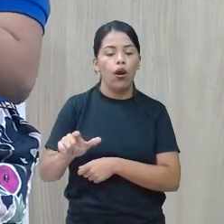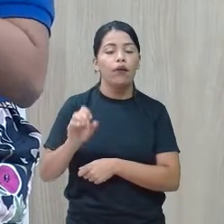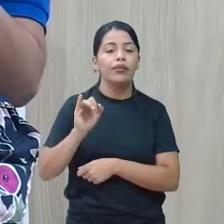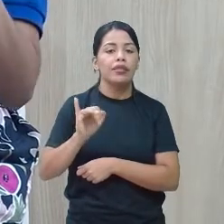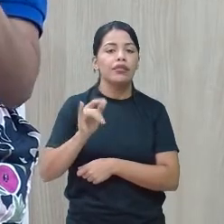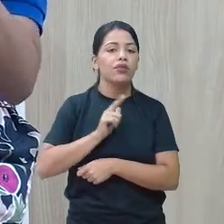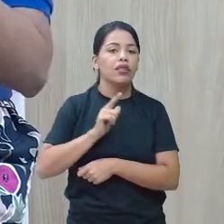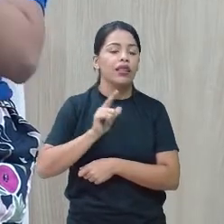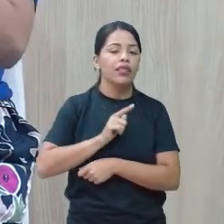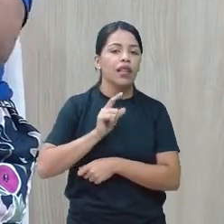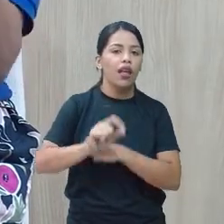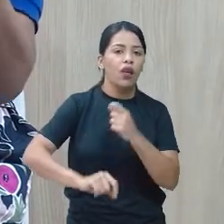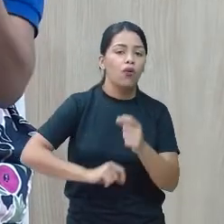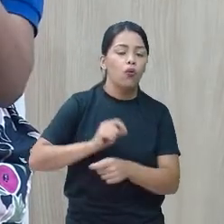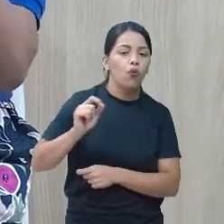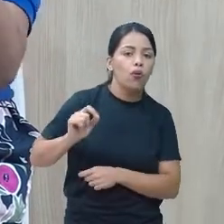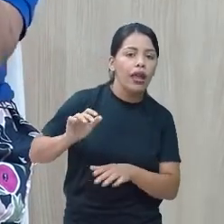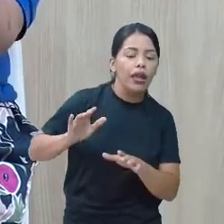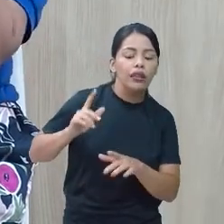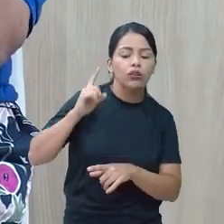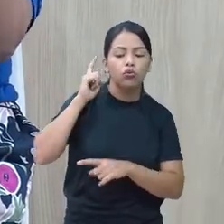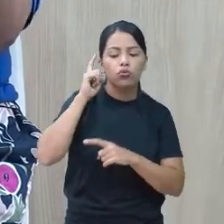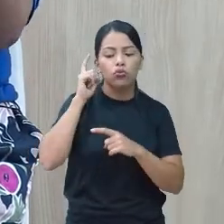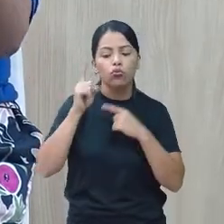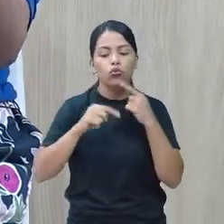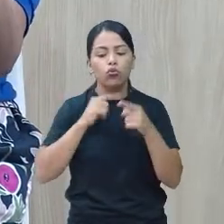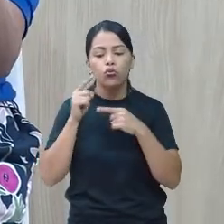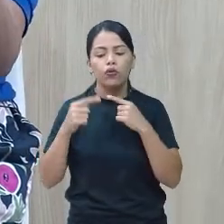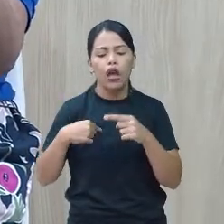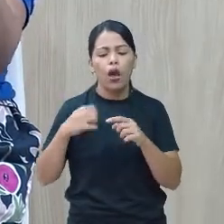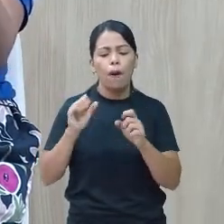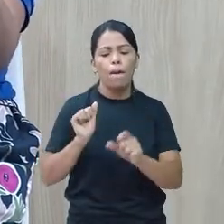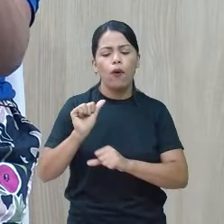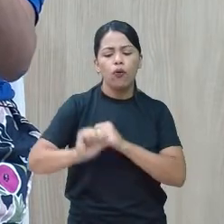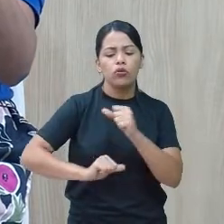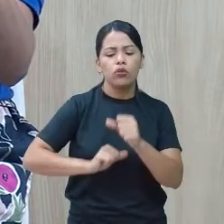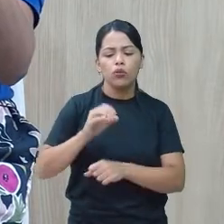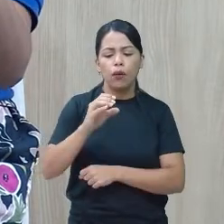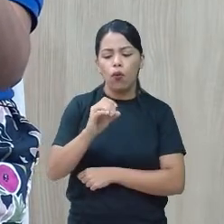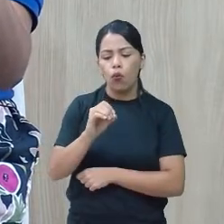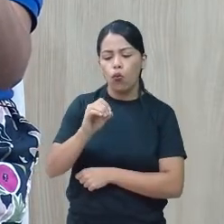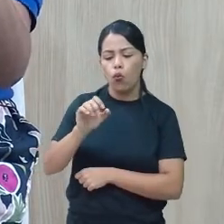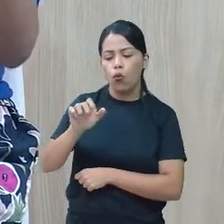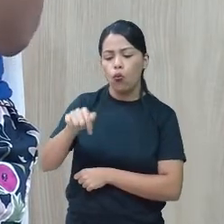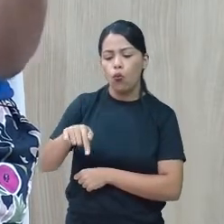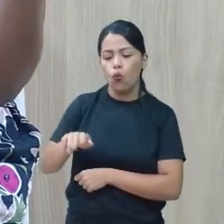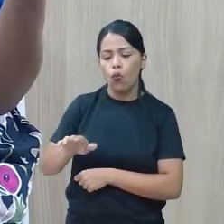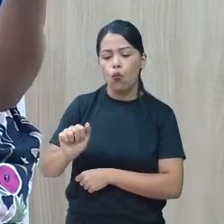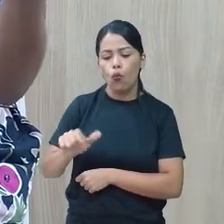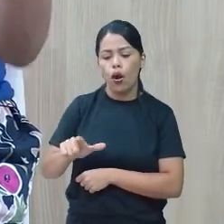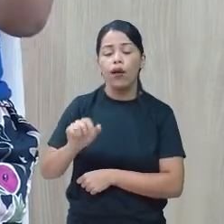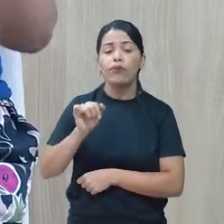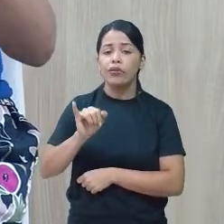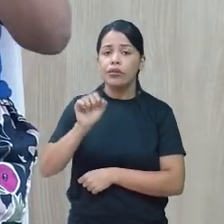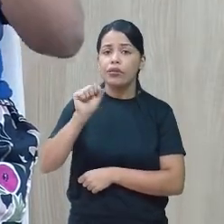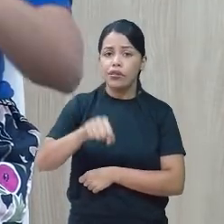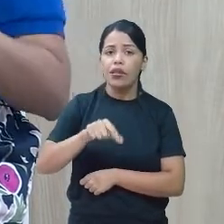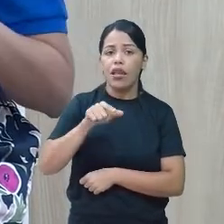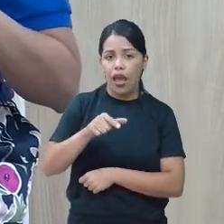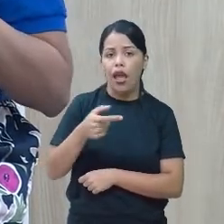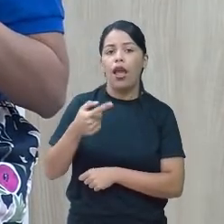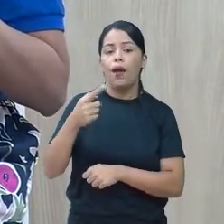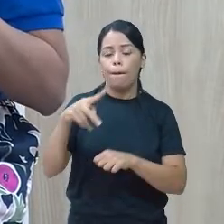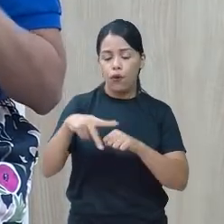de algum que, vocês pensam, eu posso trocar esse que por o qual, a qual? Se sim, é um pronome